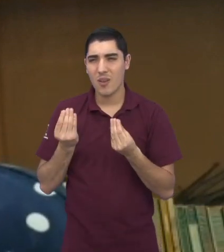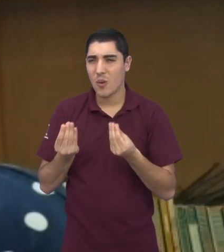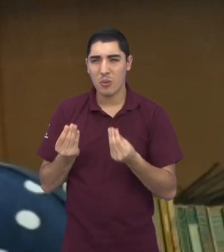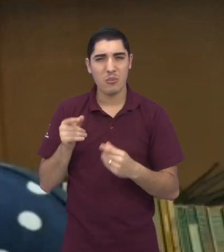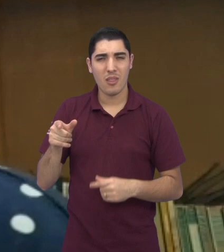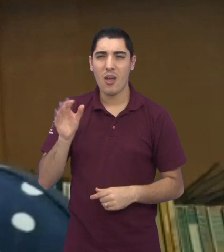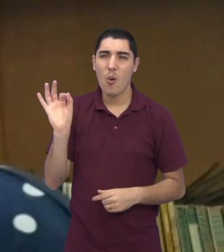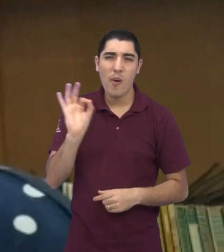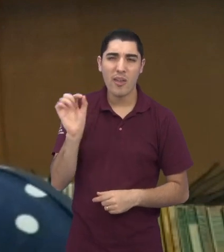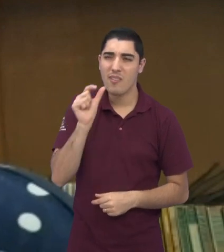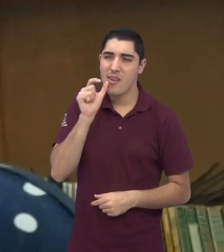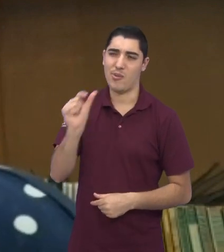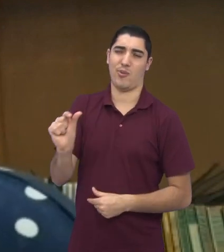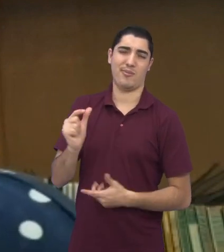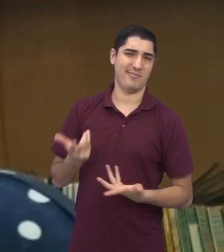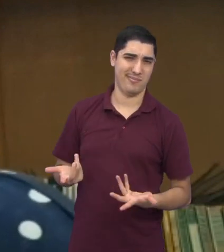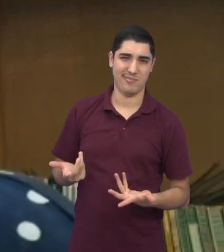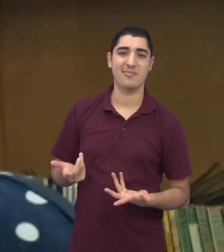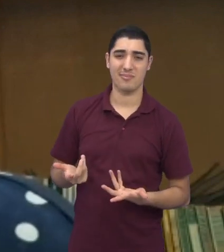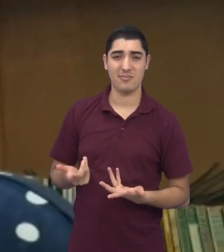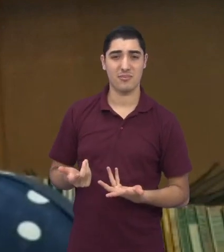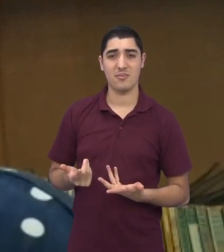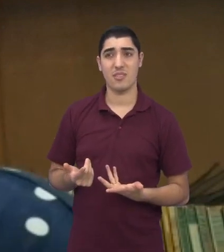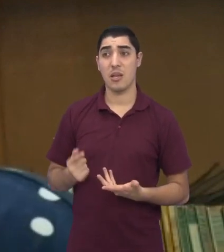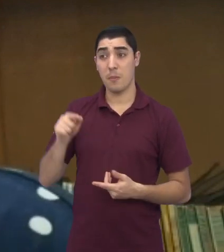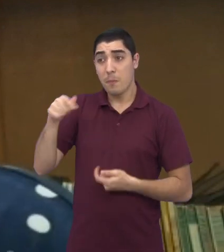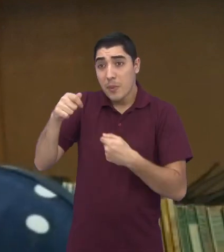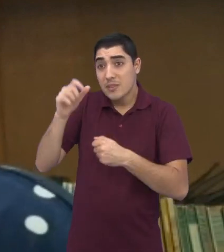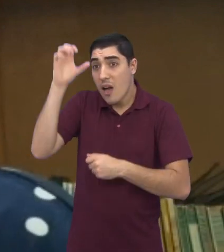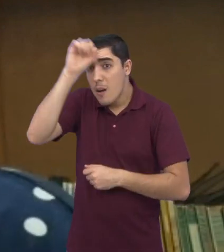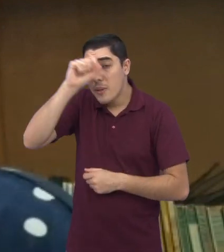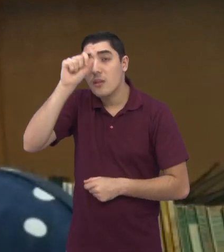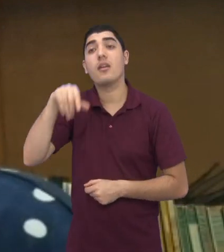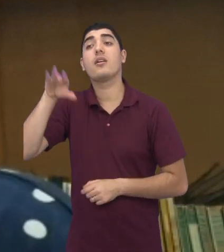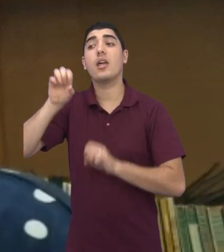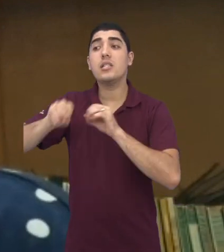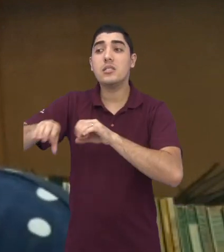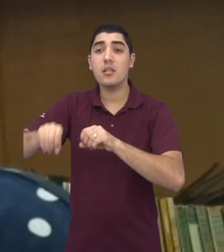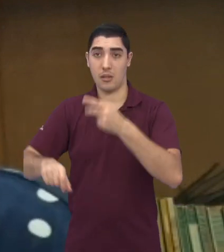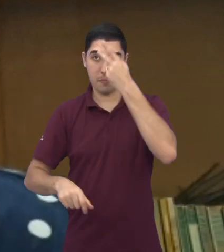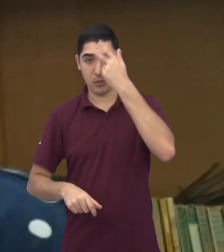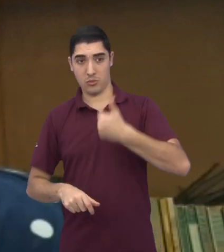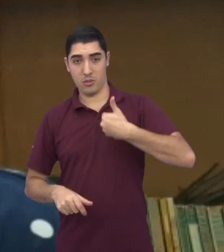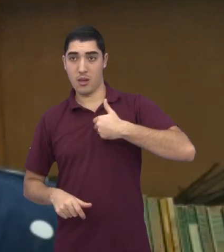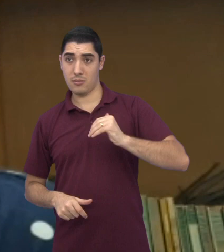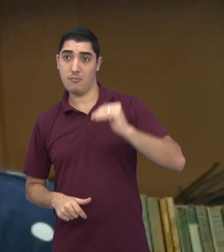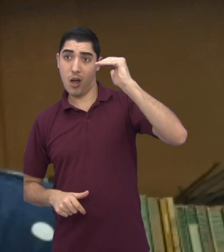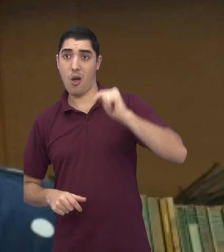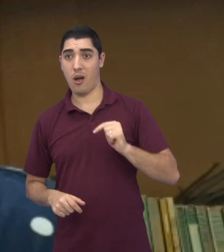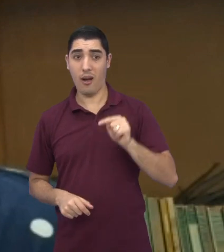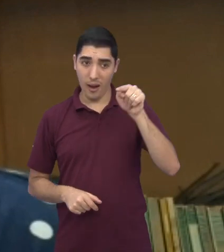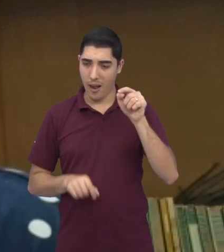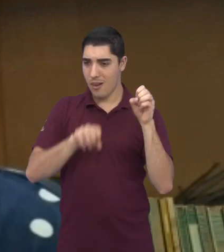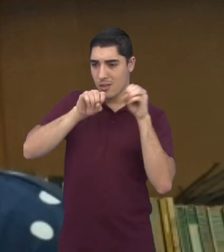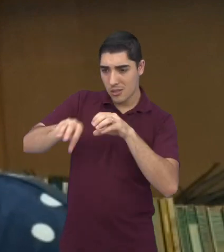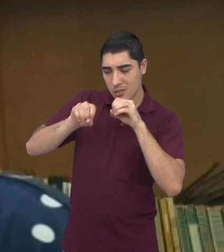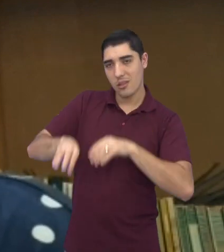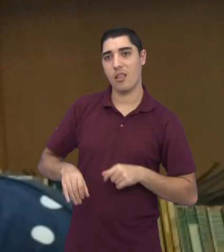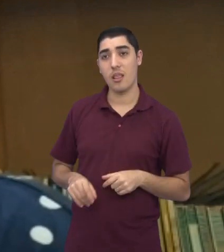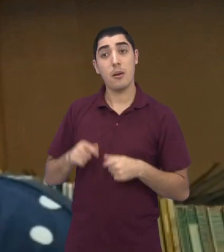você precisa aprender. Quem ensina é o mais velho. Quem ensina é quem tem o conhecimento. Então, no lugar de